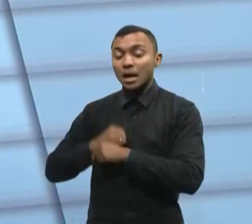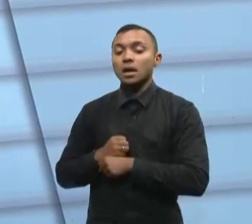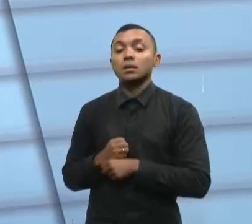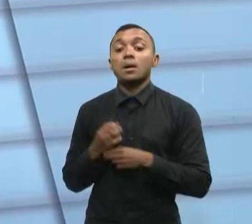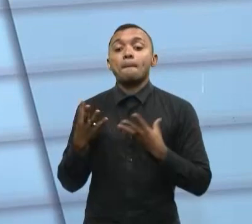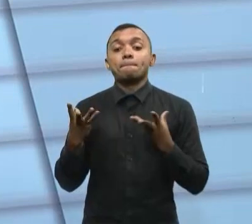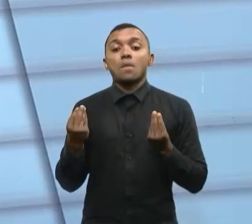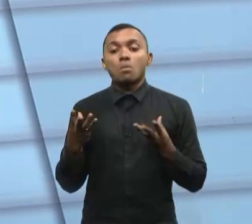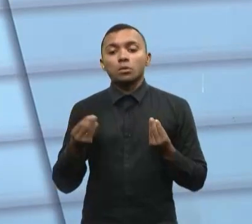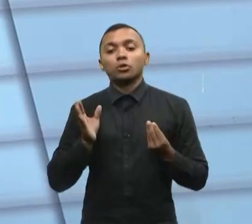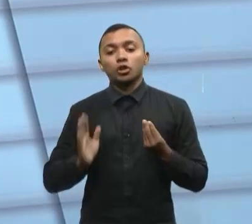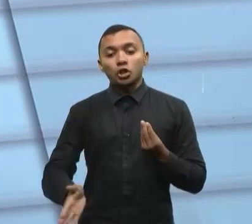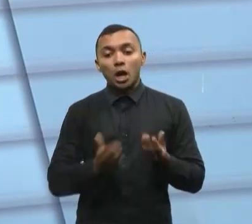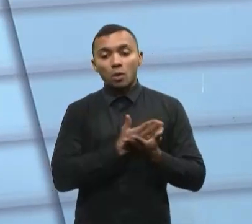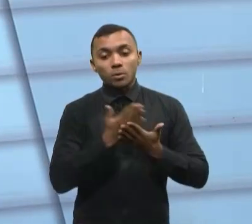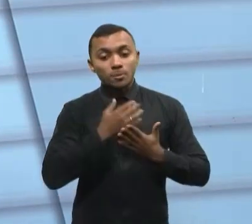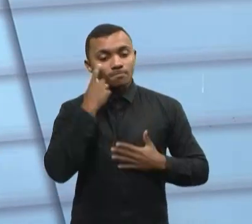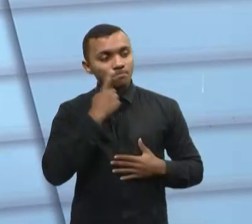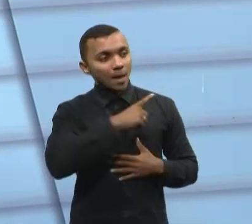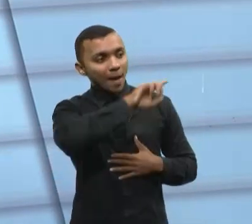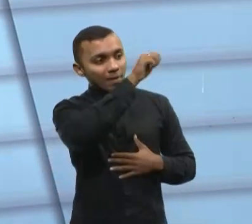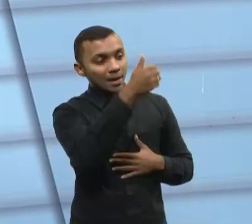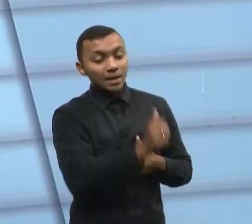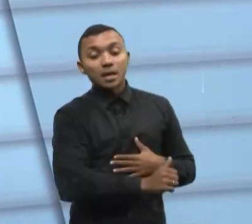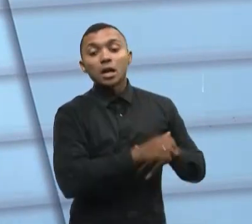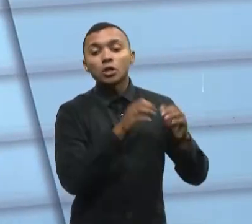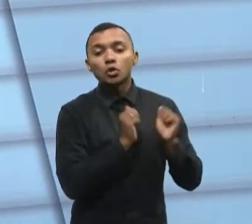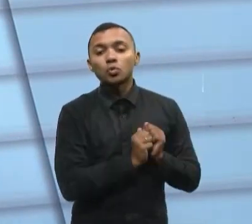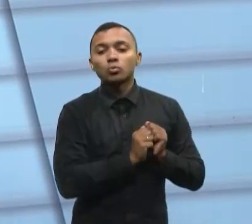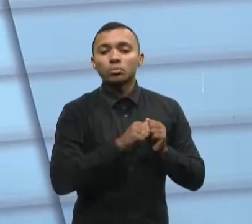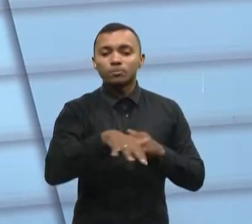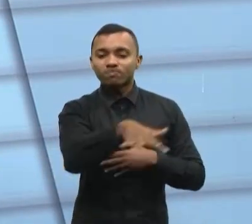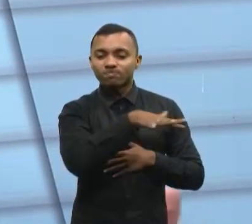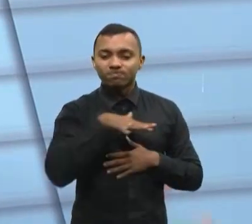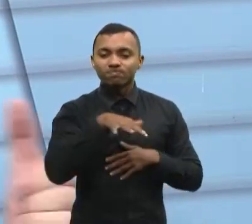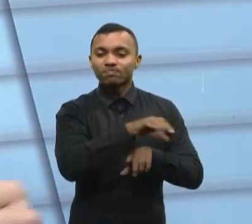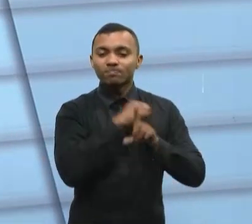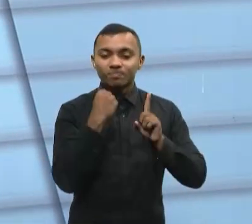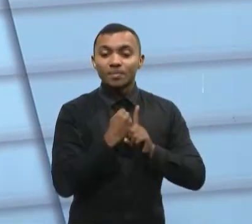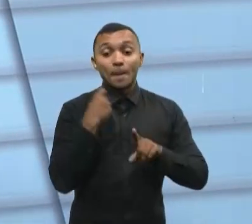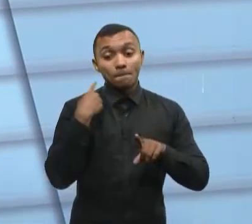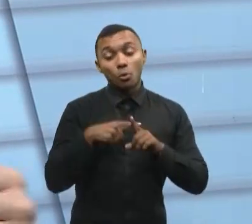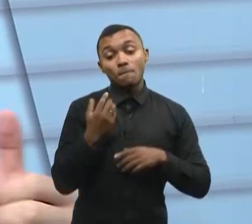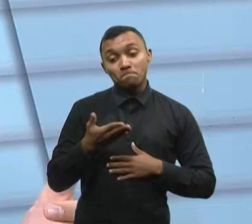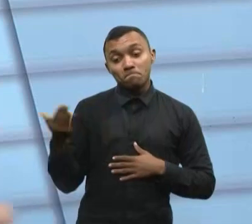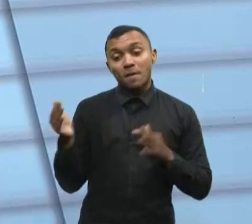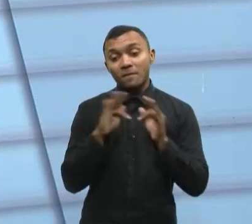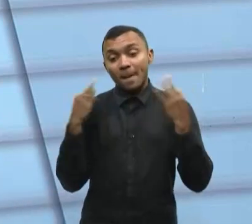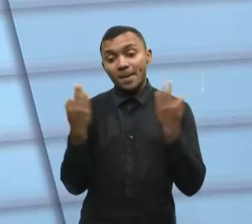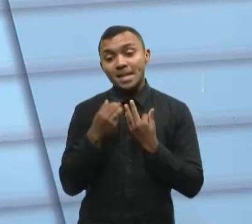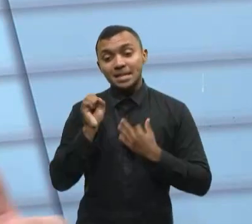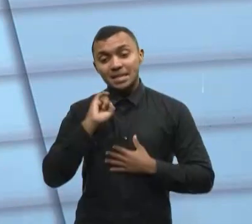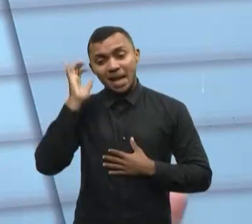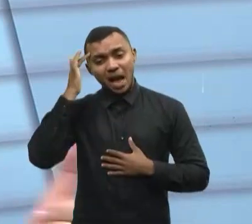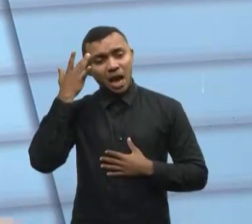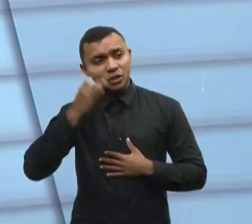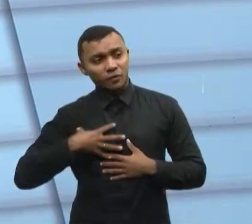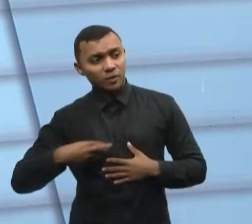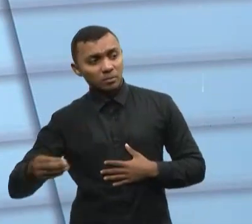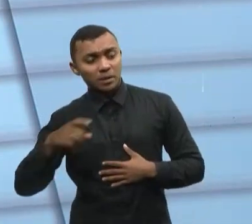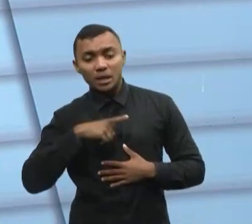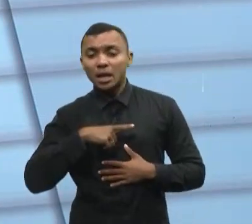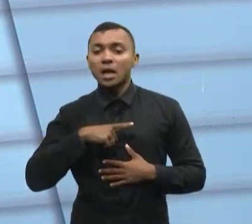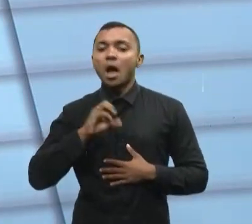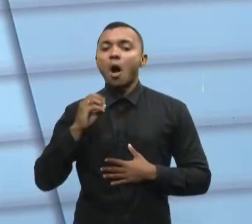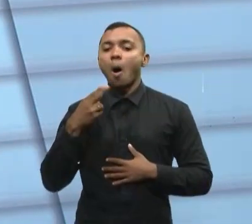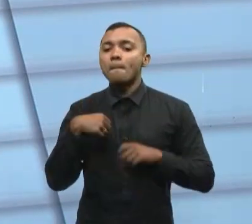a gente fez avaliações, né, voltada para a comunidade, para as famílias que vinham com suspeita do filho ter, ou um pediatra